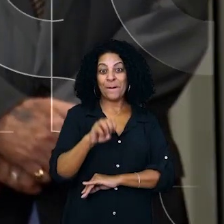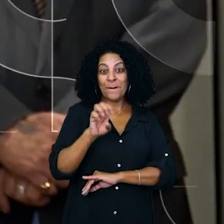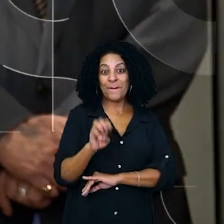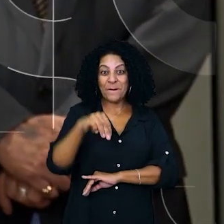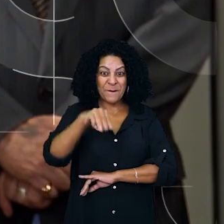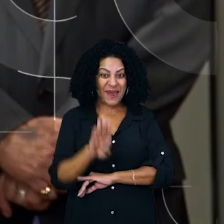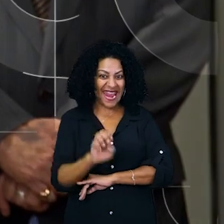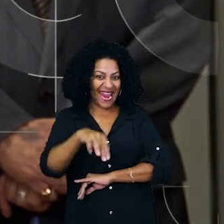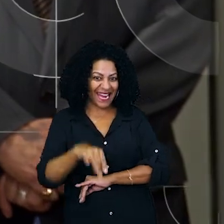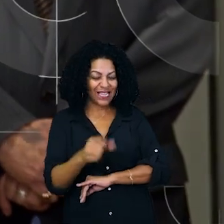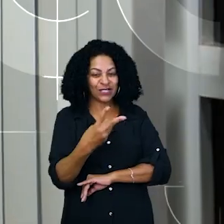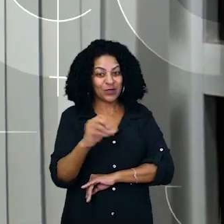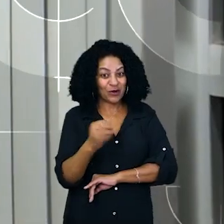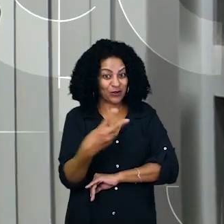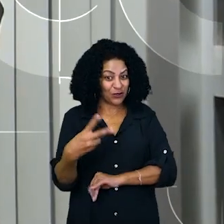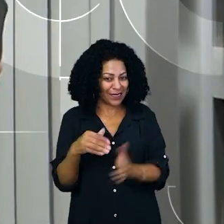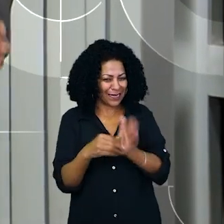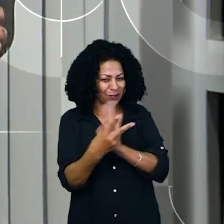Corte no biênio